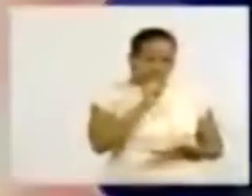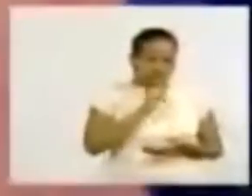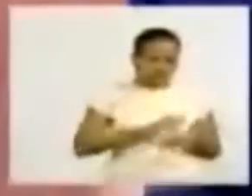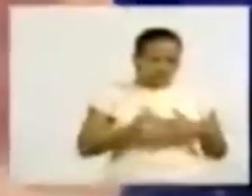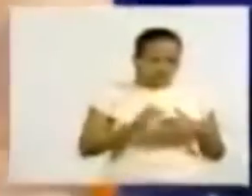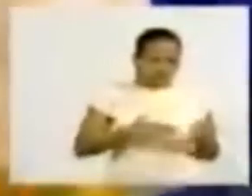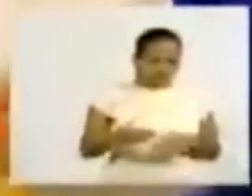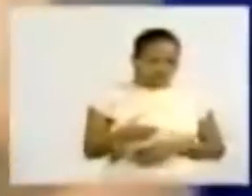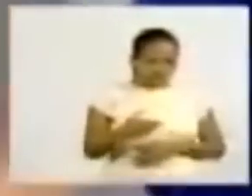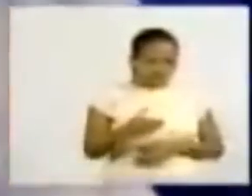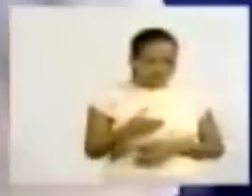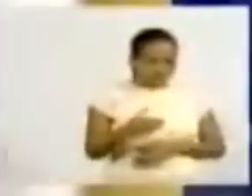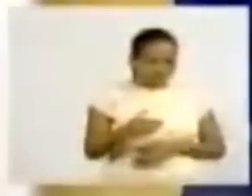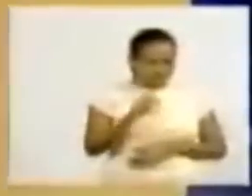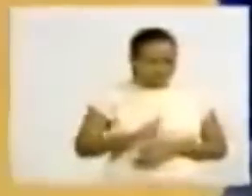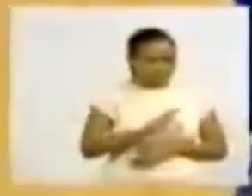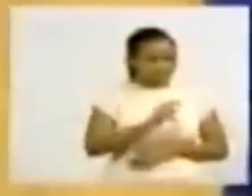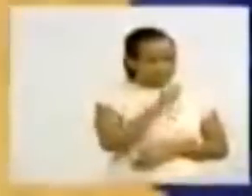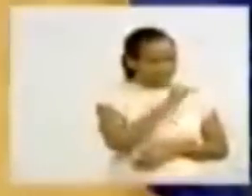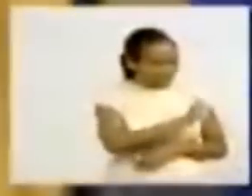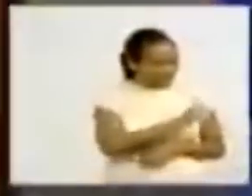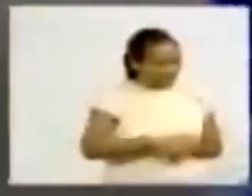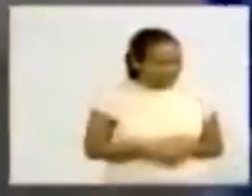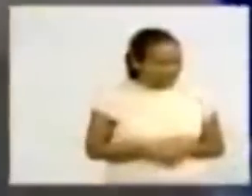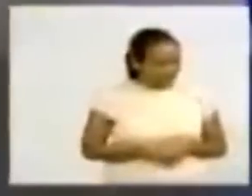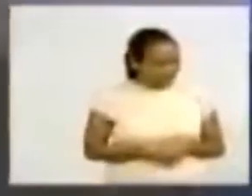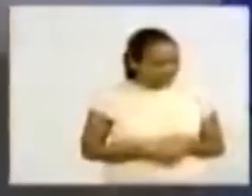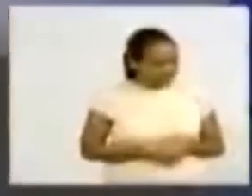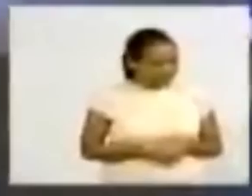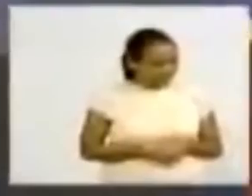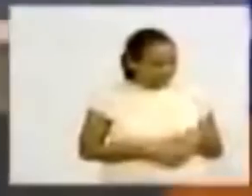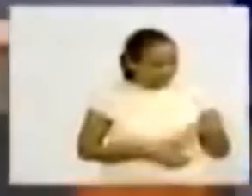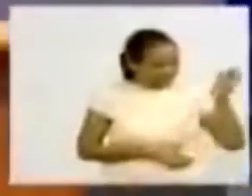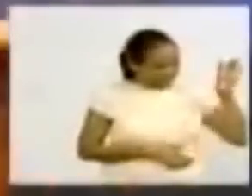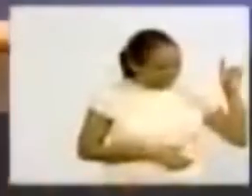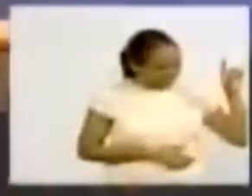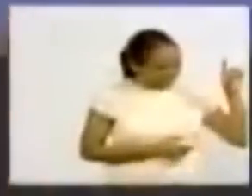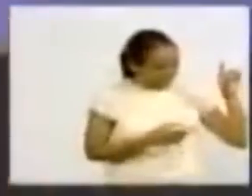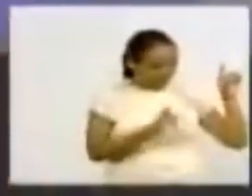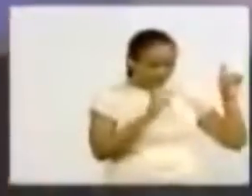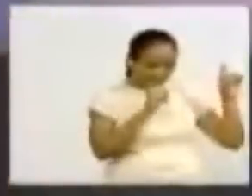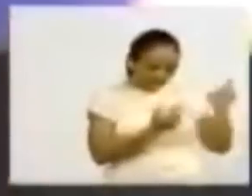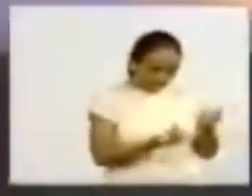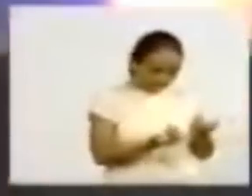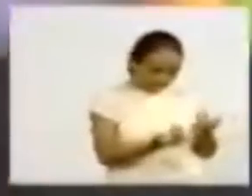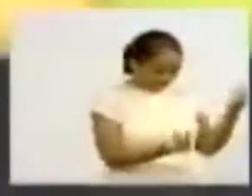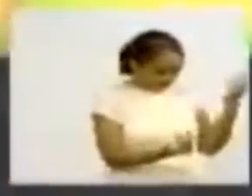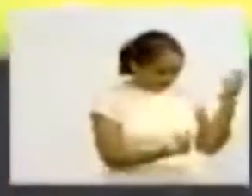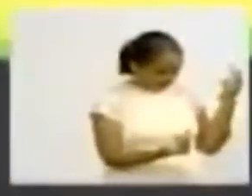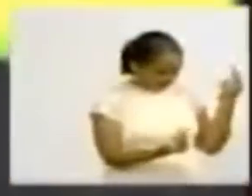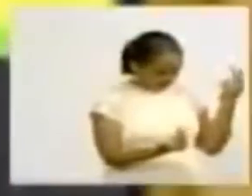mãos, e ele falou assim: Deus é igual essa água que está dentro da garrafa,